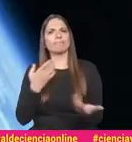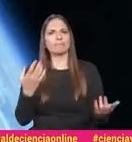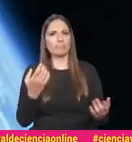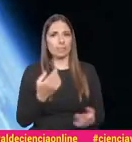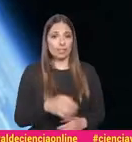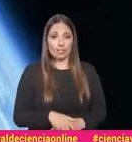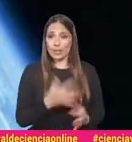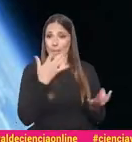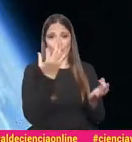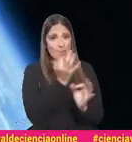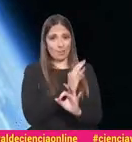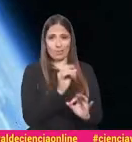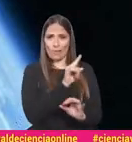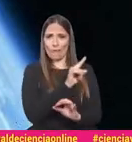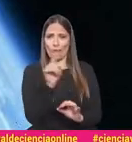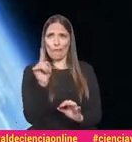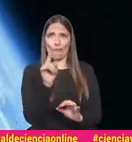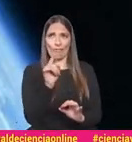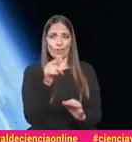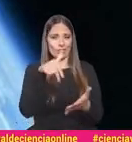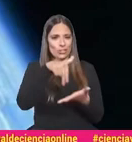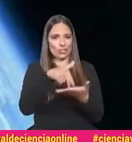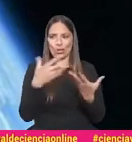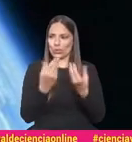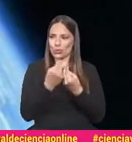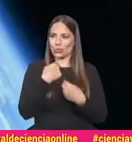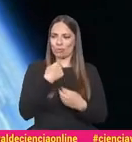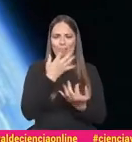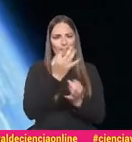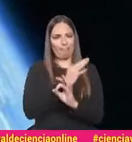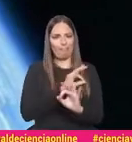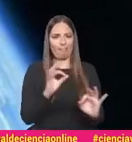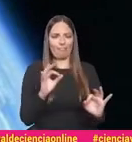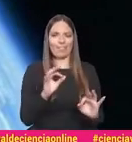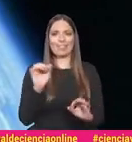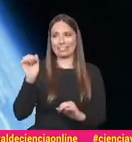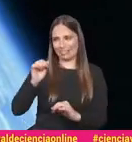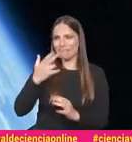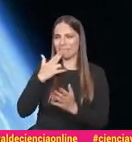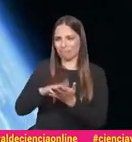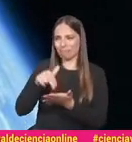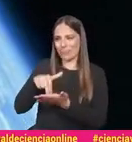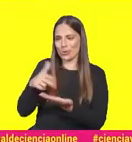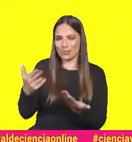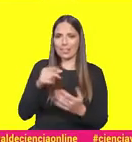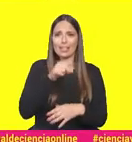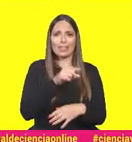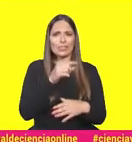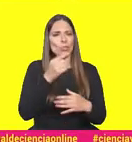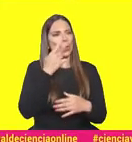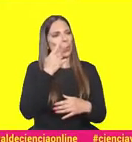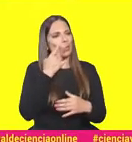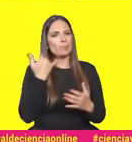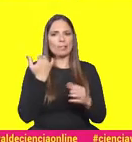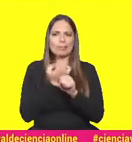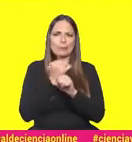foi maravilhoso, vocês estavam aí comigo no palco, foi impecável, não poderia ter sido melhor, não é? E acaba por ser aqui um reconhecimento de